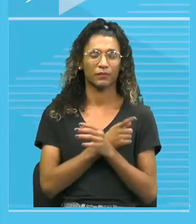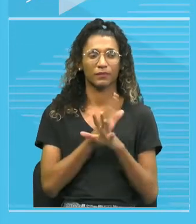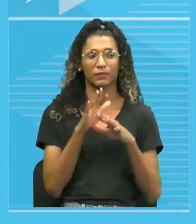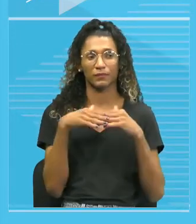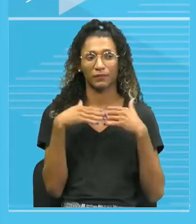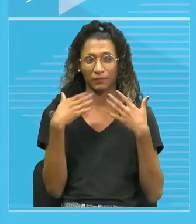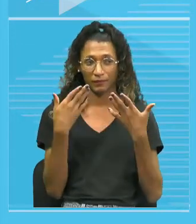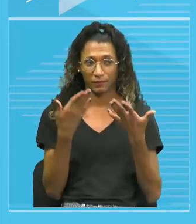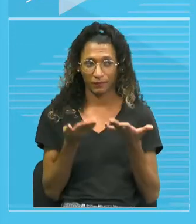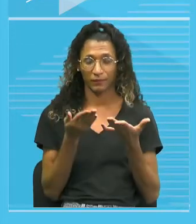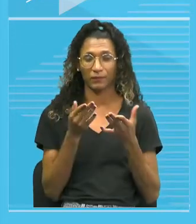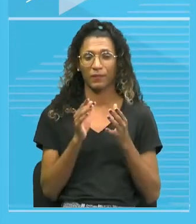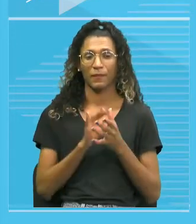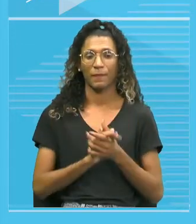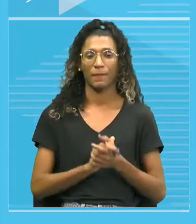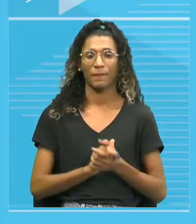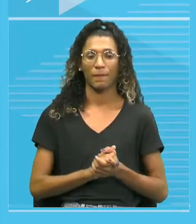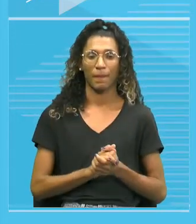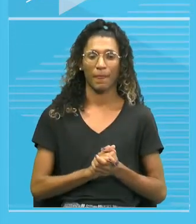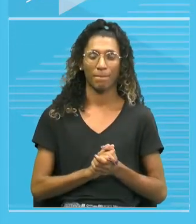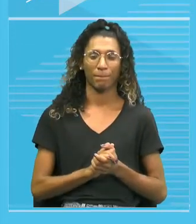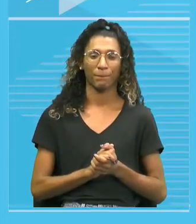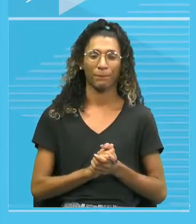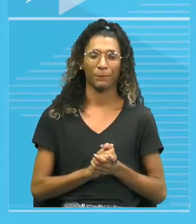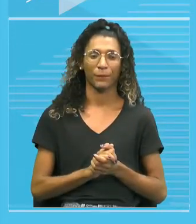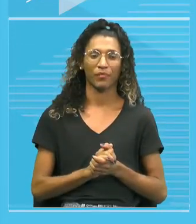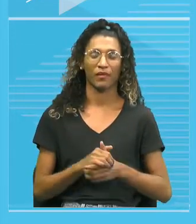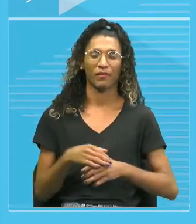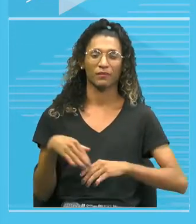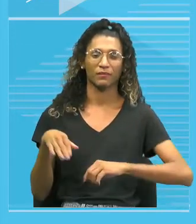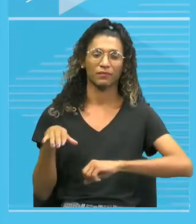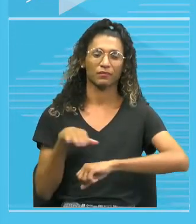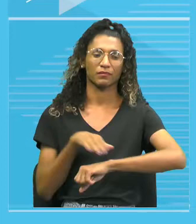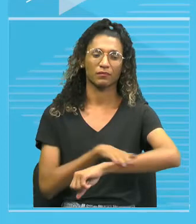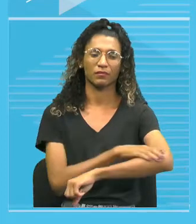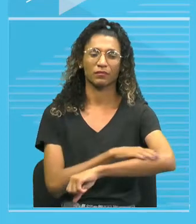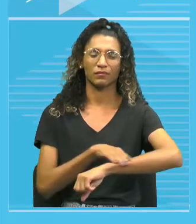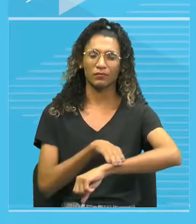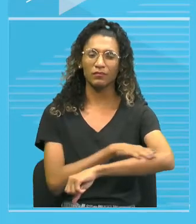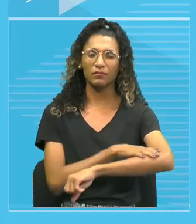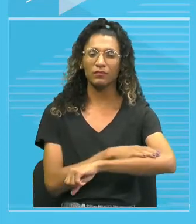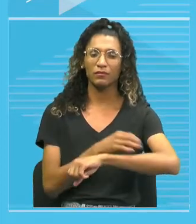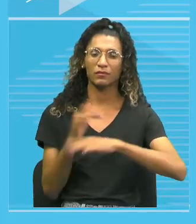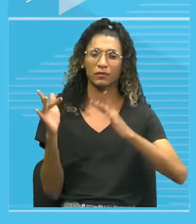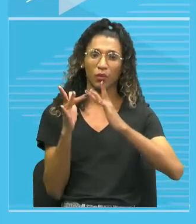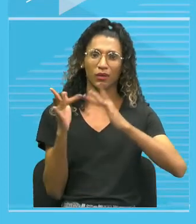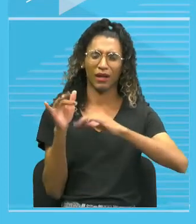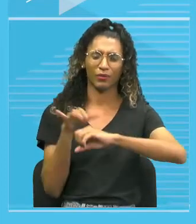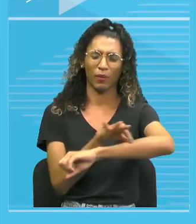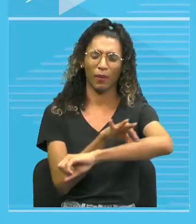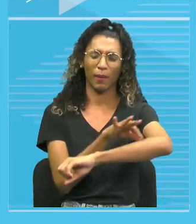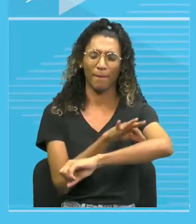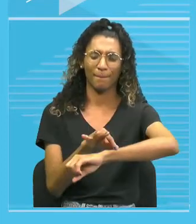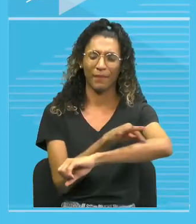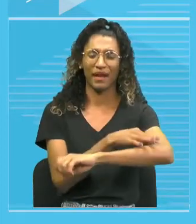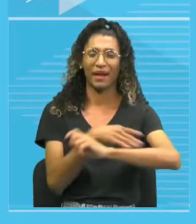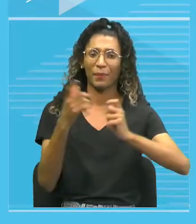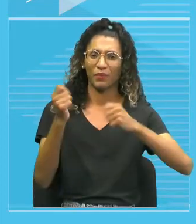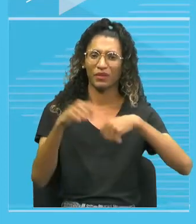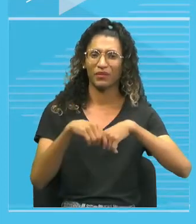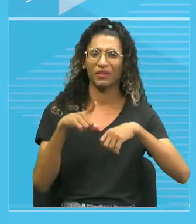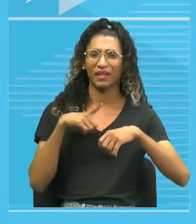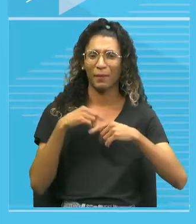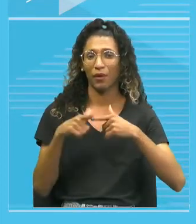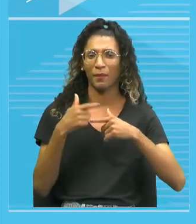quando administrada diretamente sobre a pele, pode causar queimaduras.